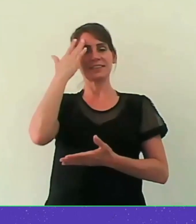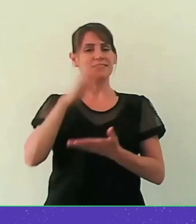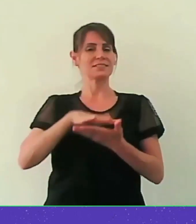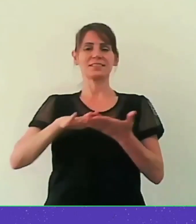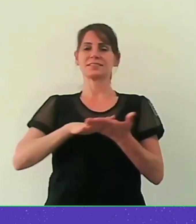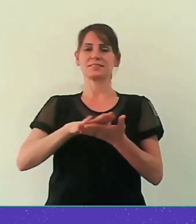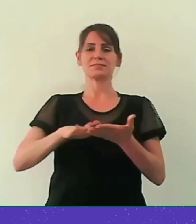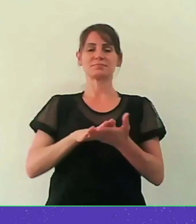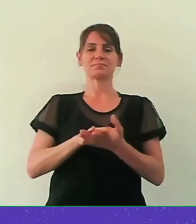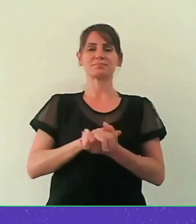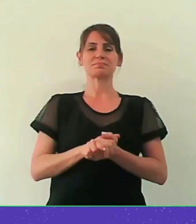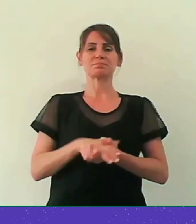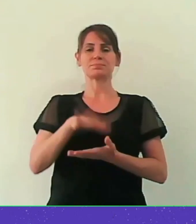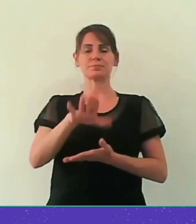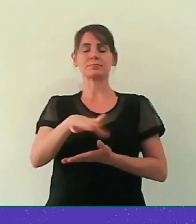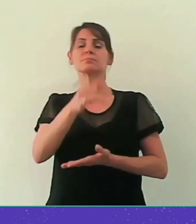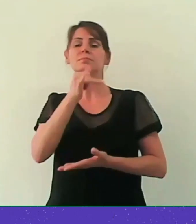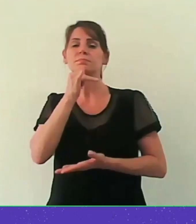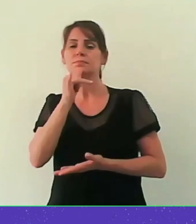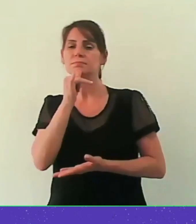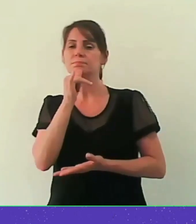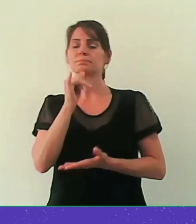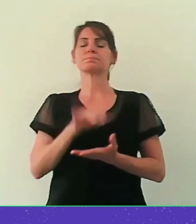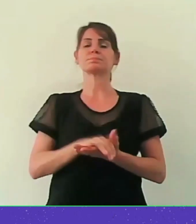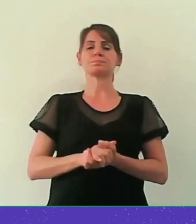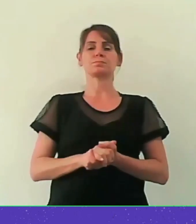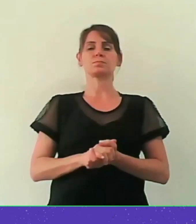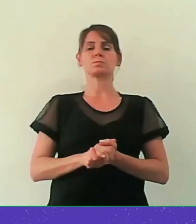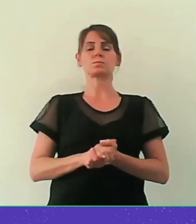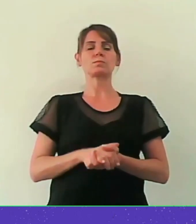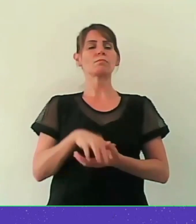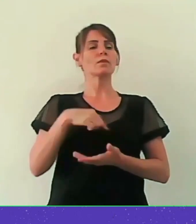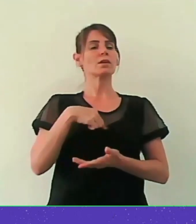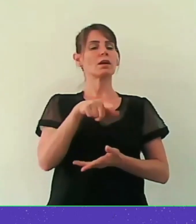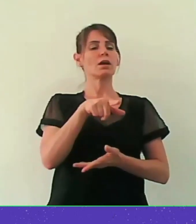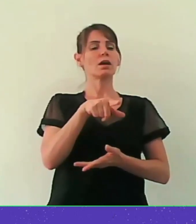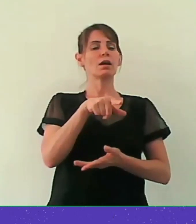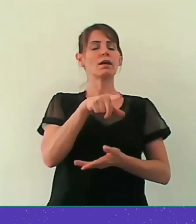Por exemplo, quem aqui tem carro?